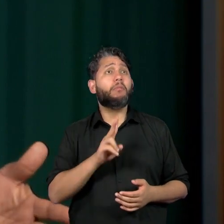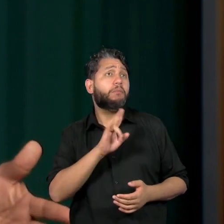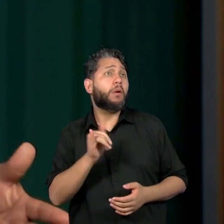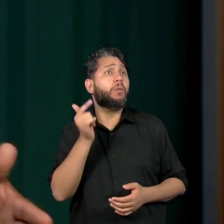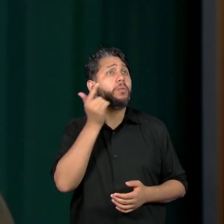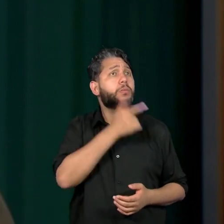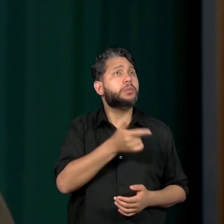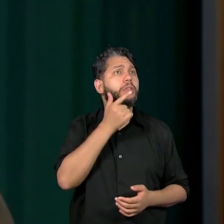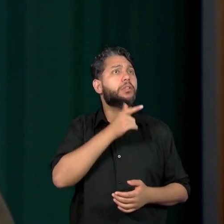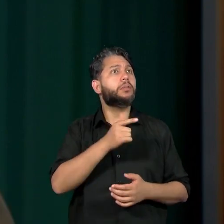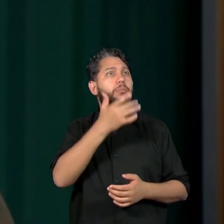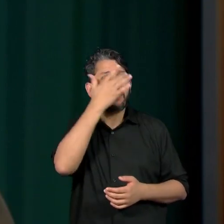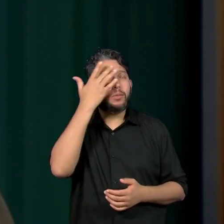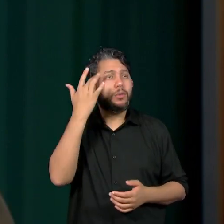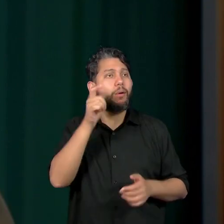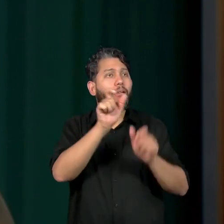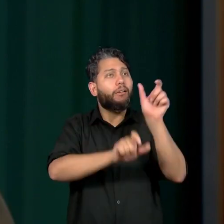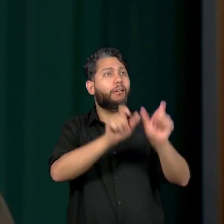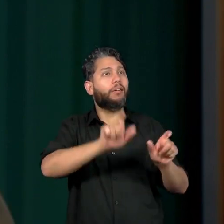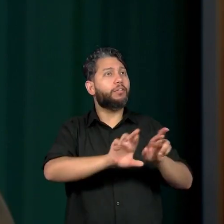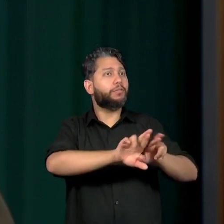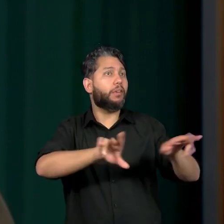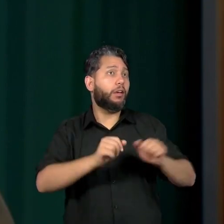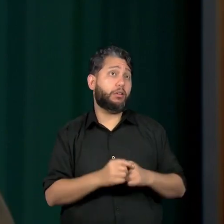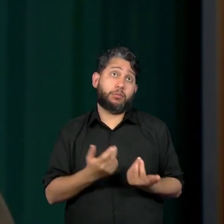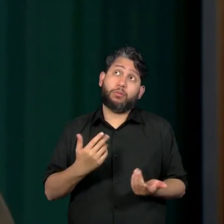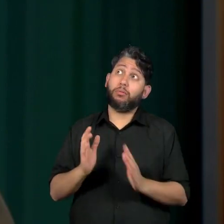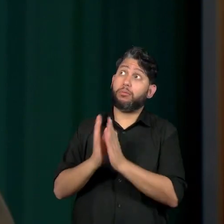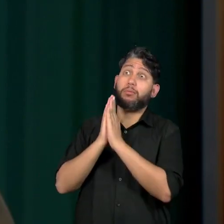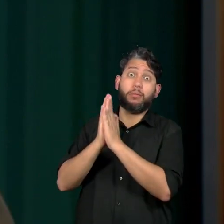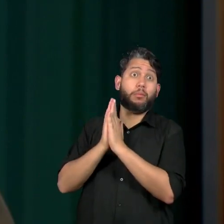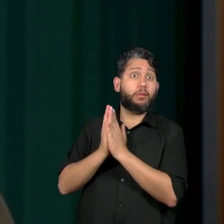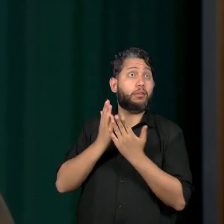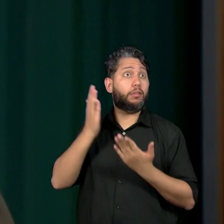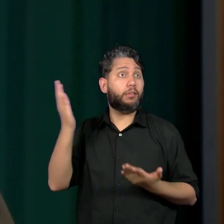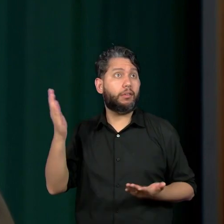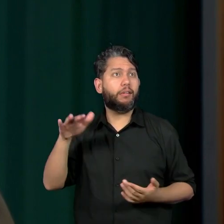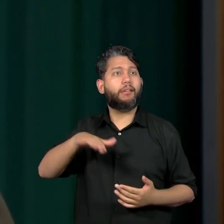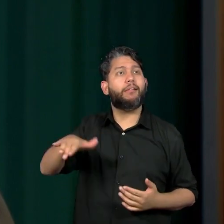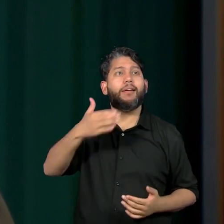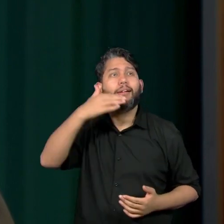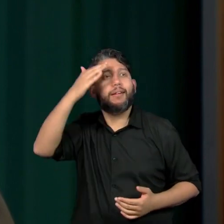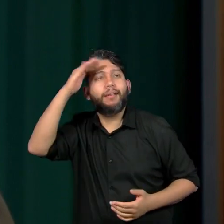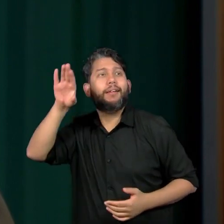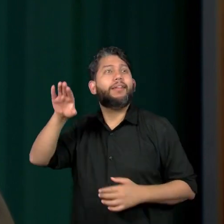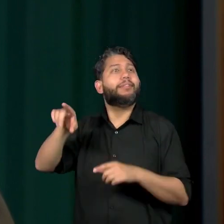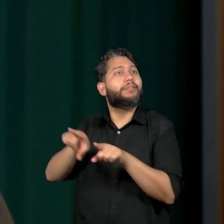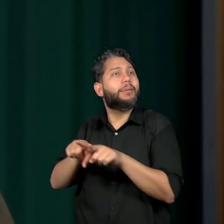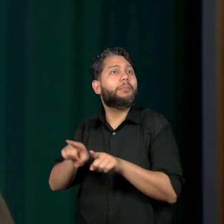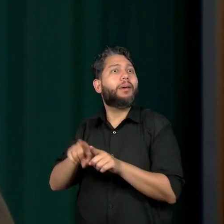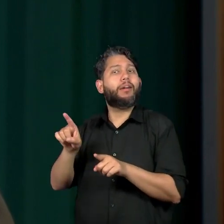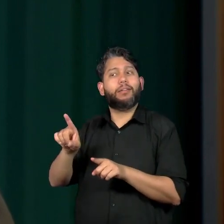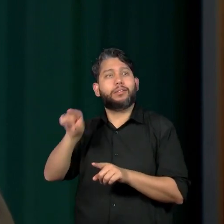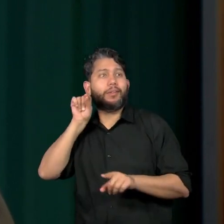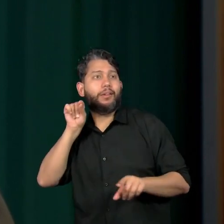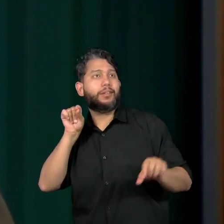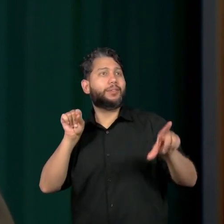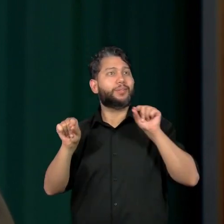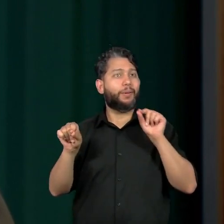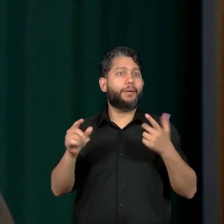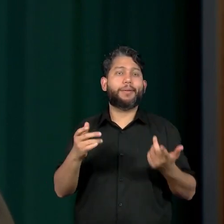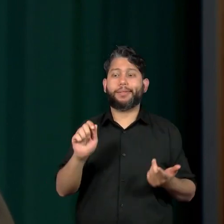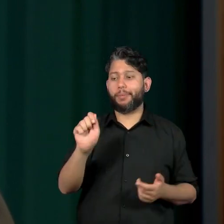diversidade racial, quero crer que lá no Oriente Médio vai prestigiar alguma característica particular, como também